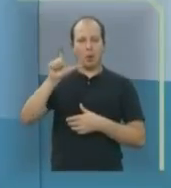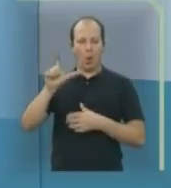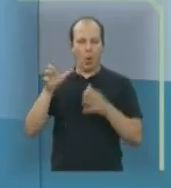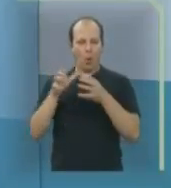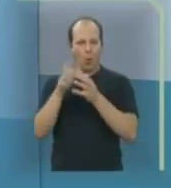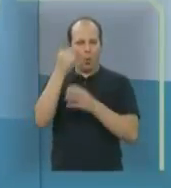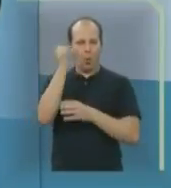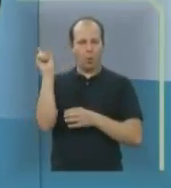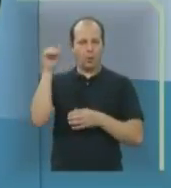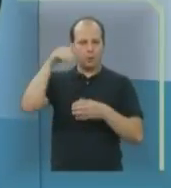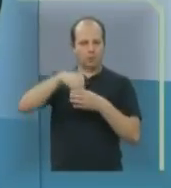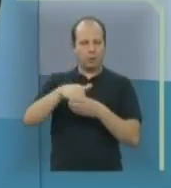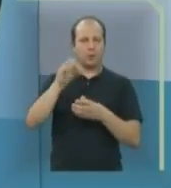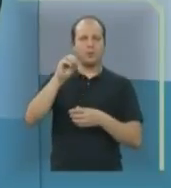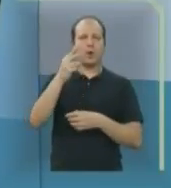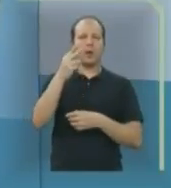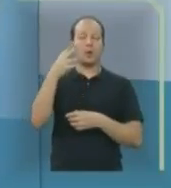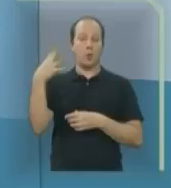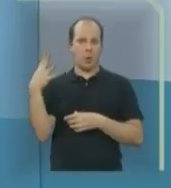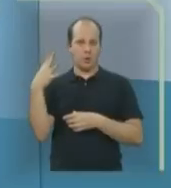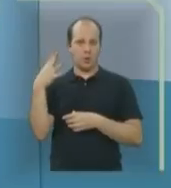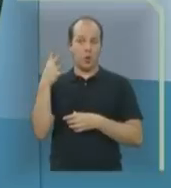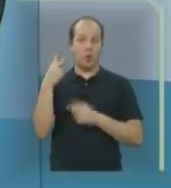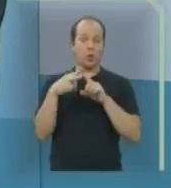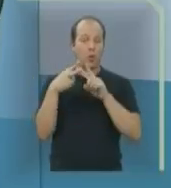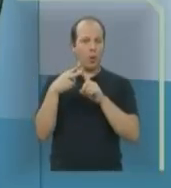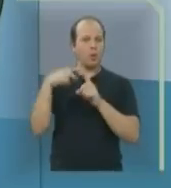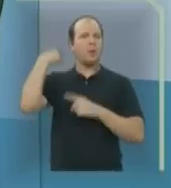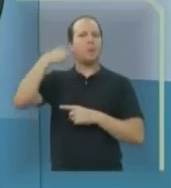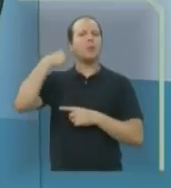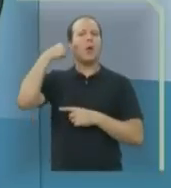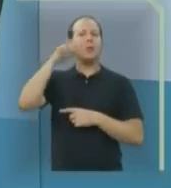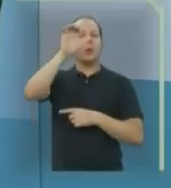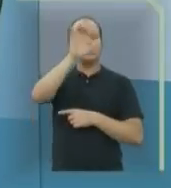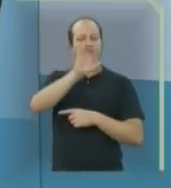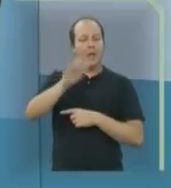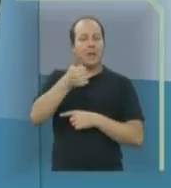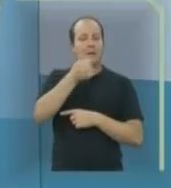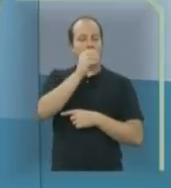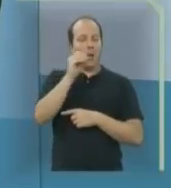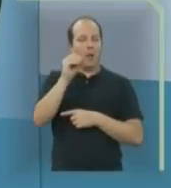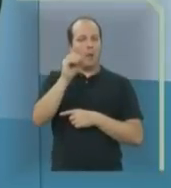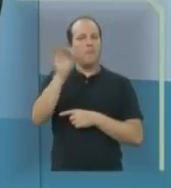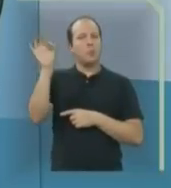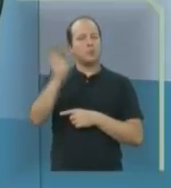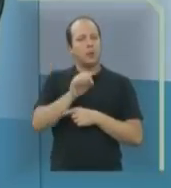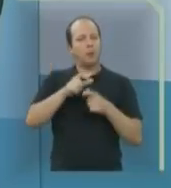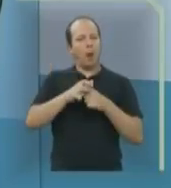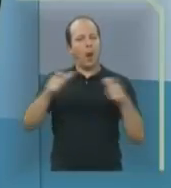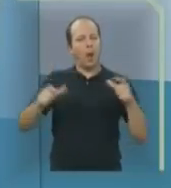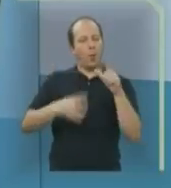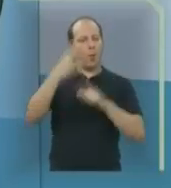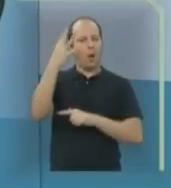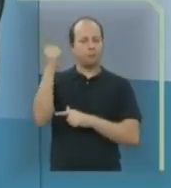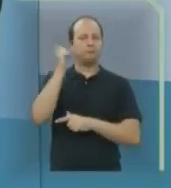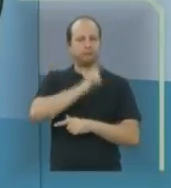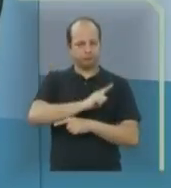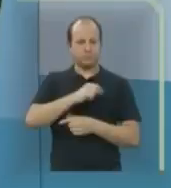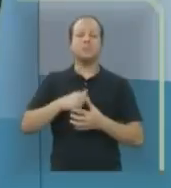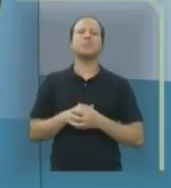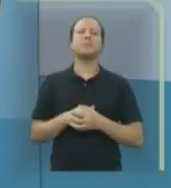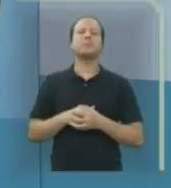2014, elegeu dois deputados estaduais. Se tiver 100% de crescimento, elegerá quatro. A